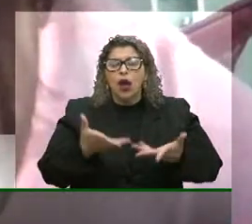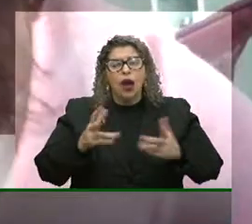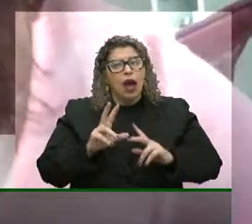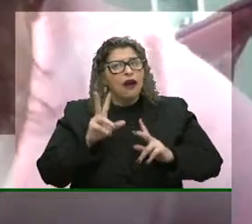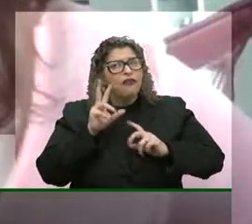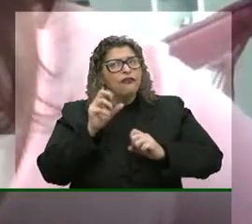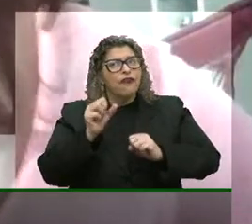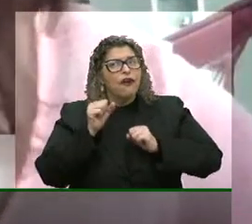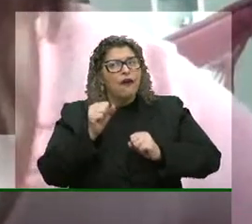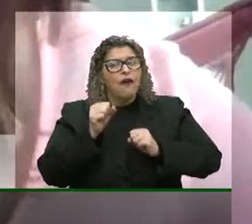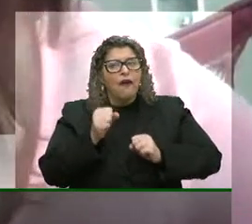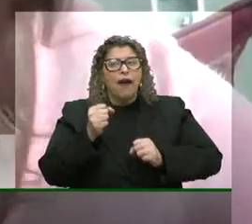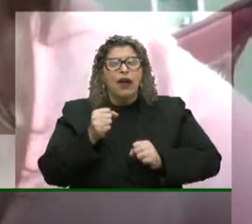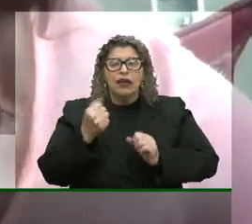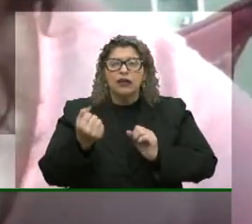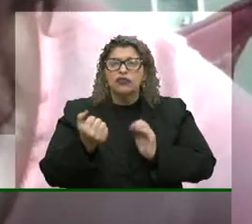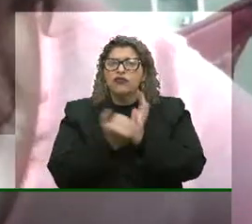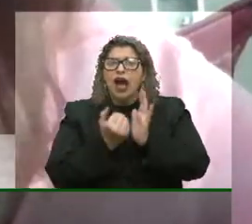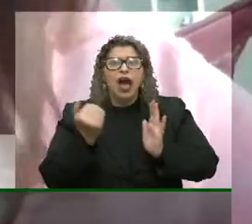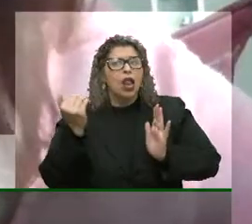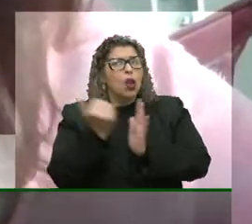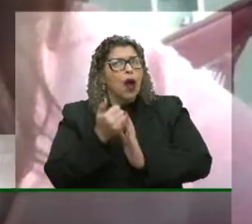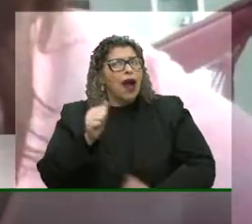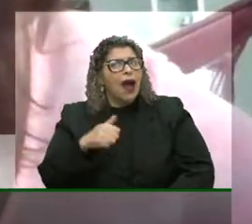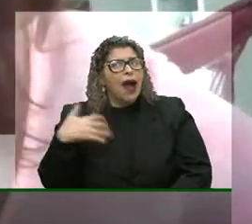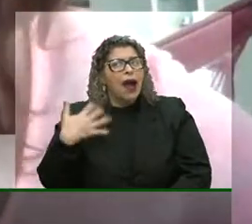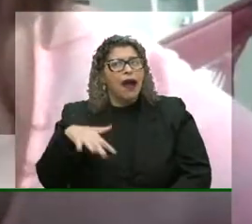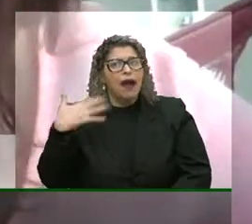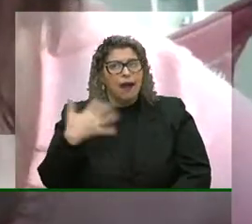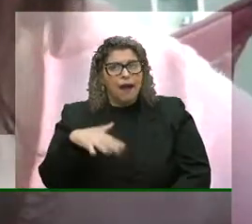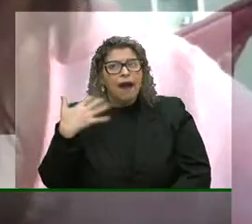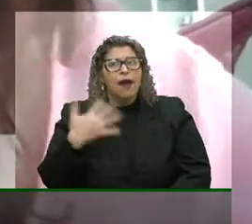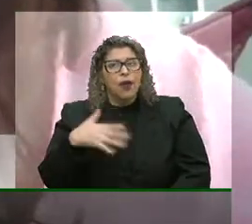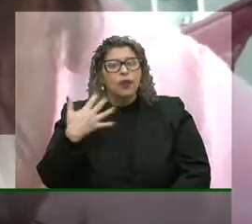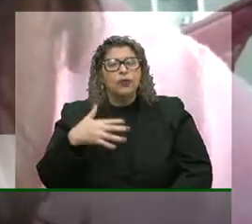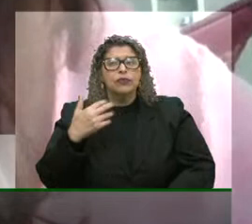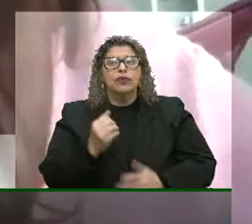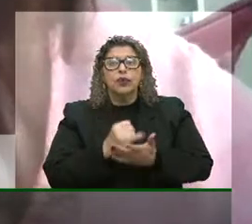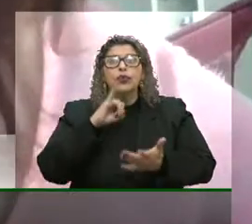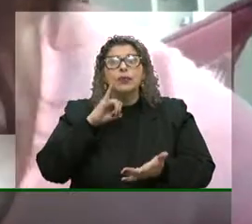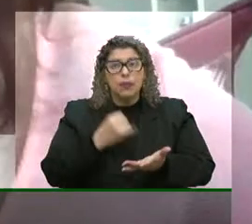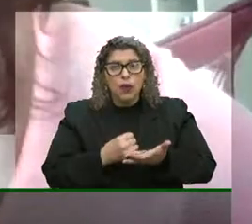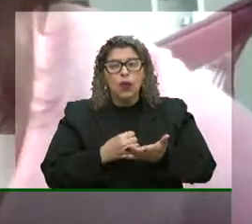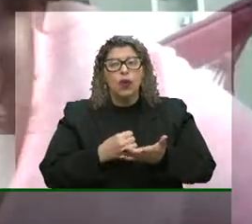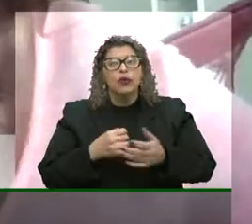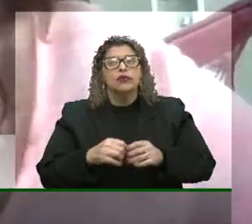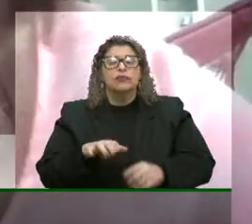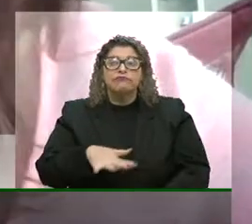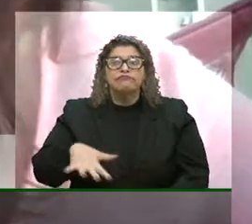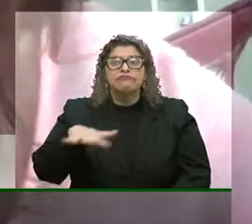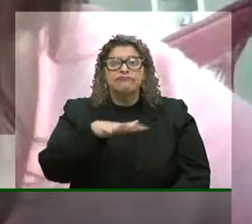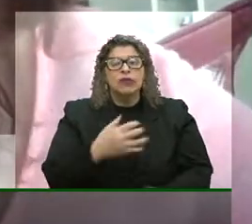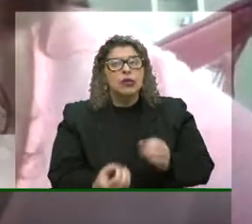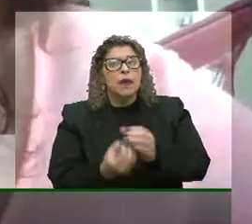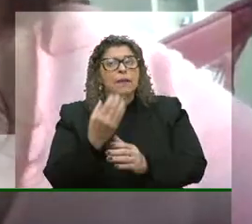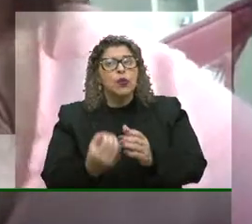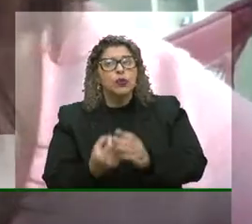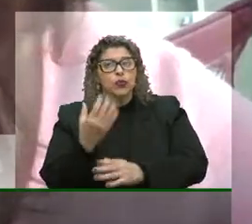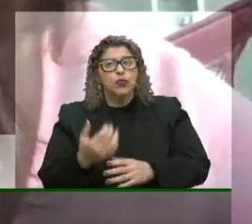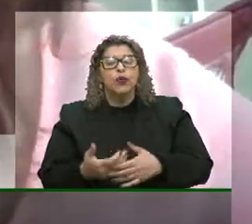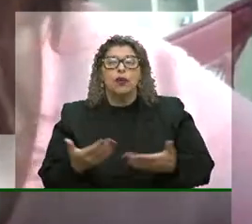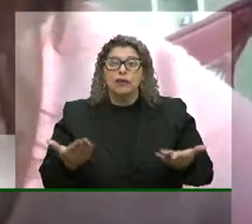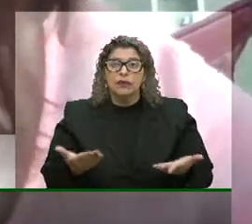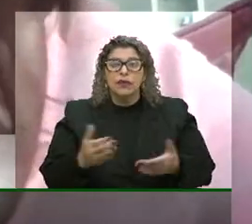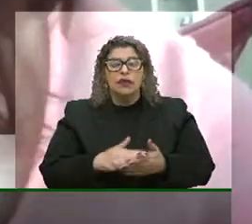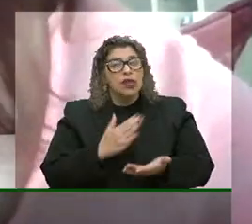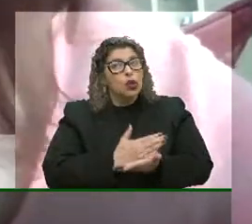pesada na cesta básica, na cesta de alimentos, nas cadeias produtivas. Nós insistimos muito, desde o